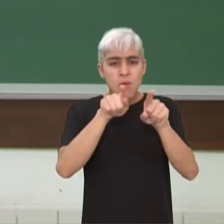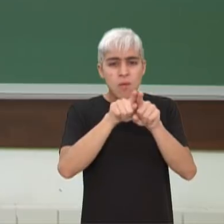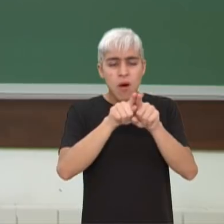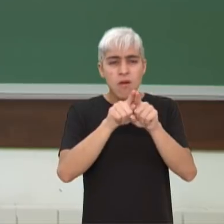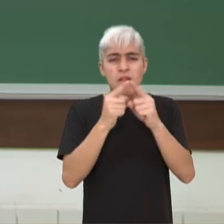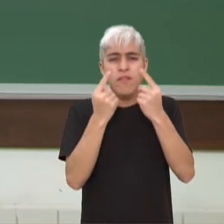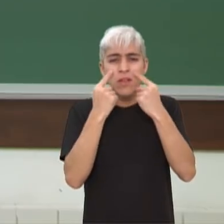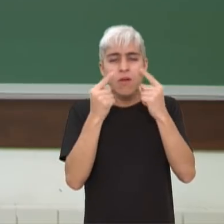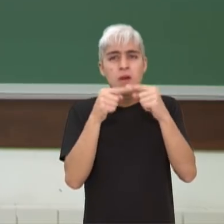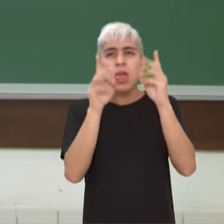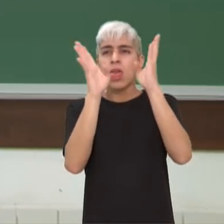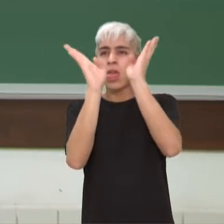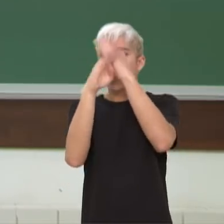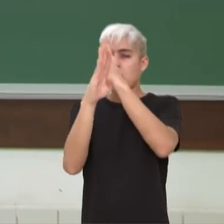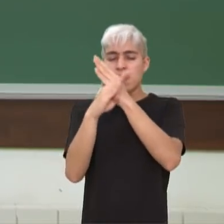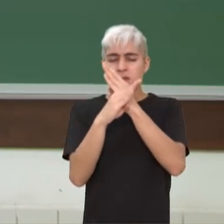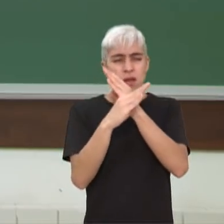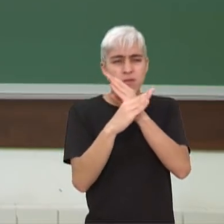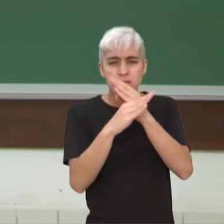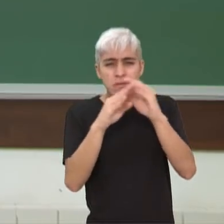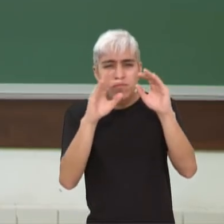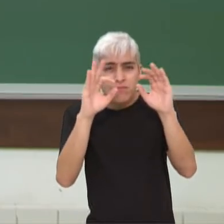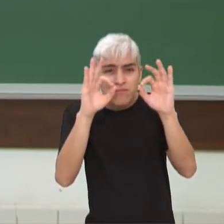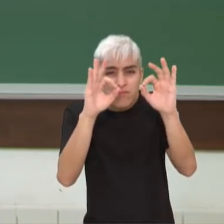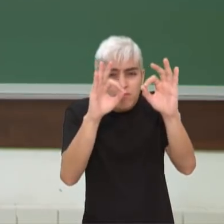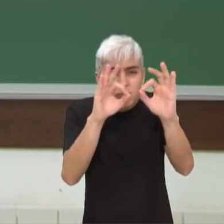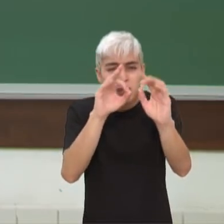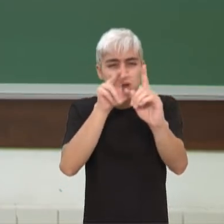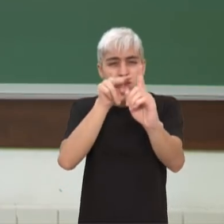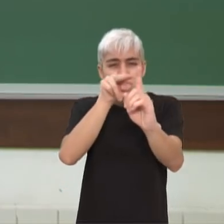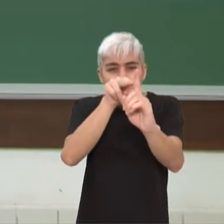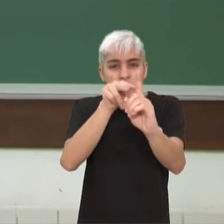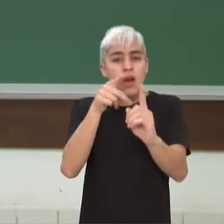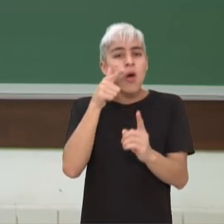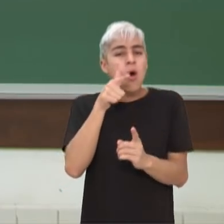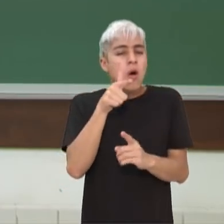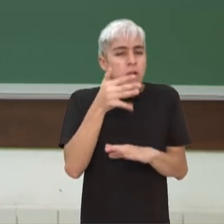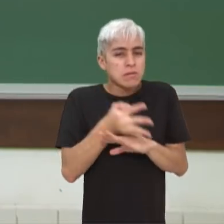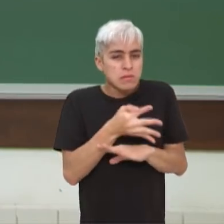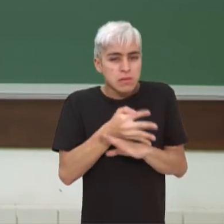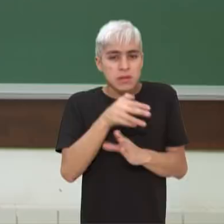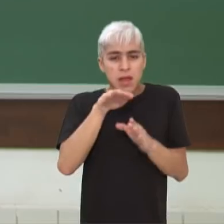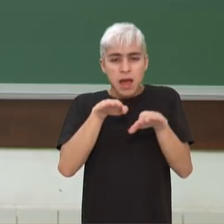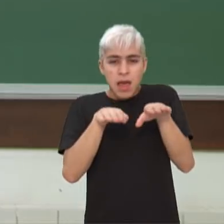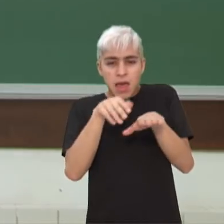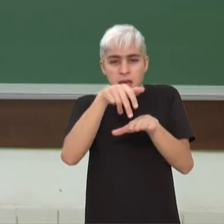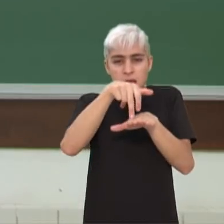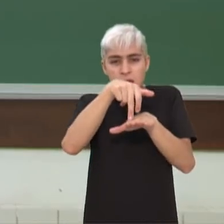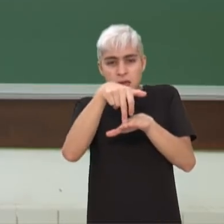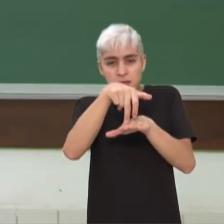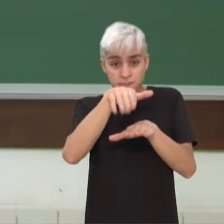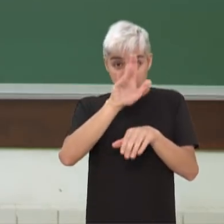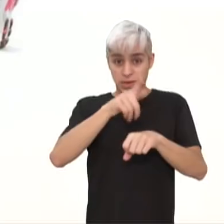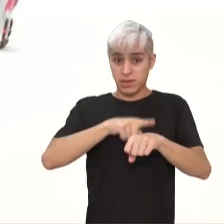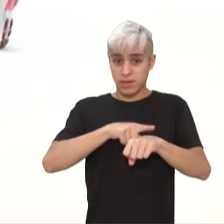ponto fixo. Assim fica mais fácil de você manter o equilíbrio por mais tempo.